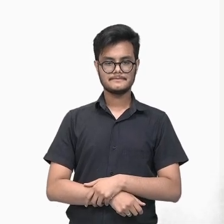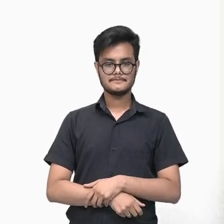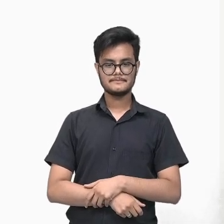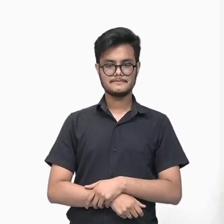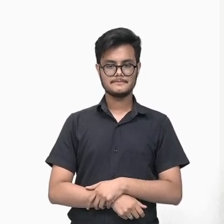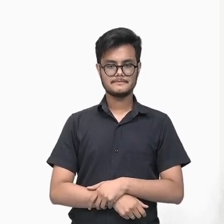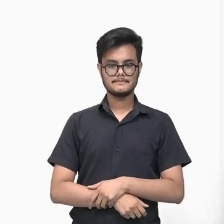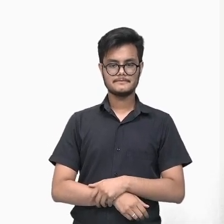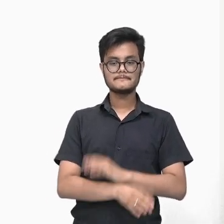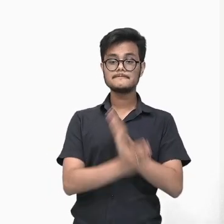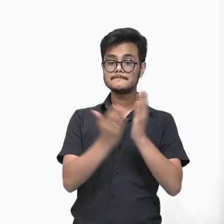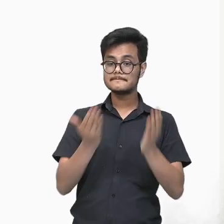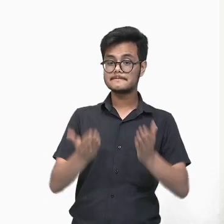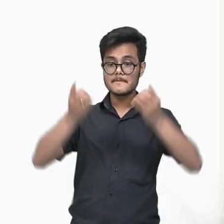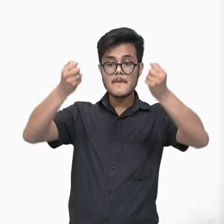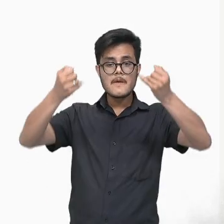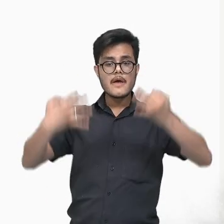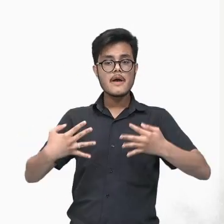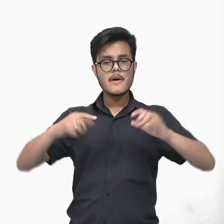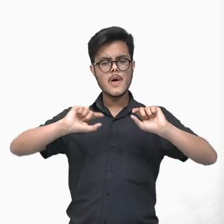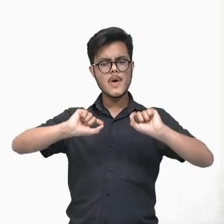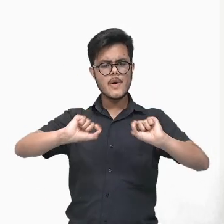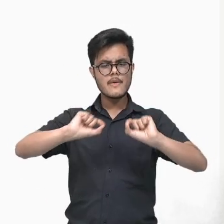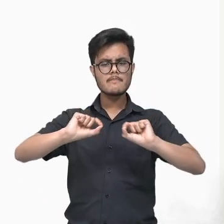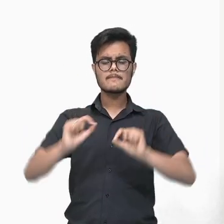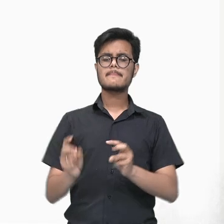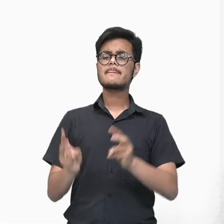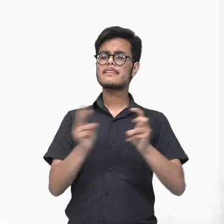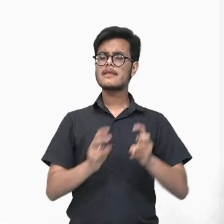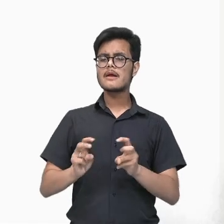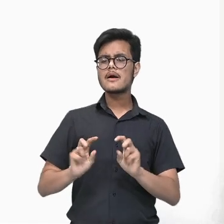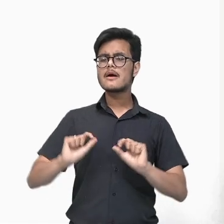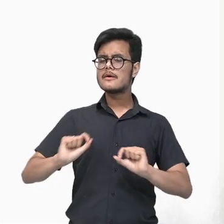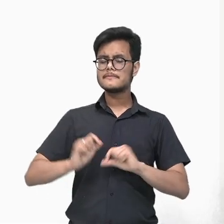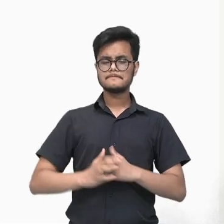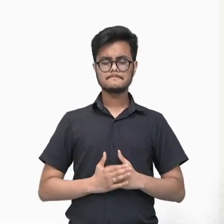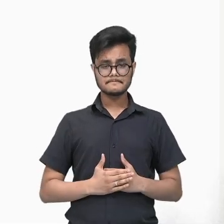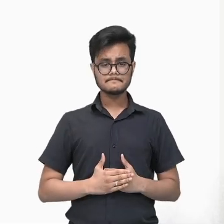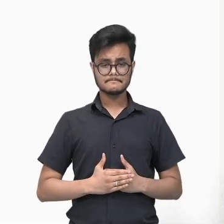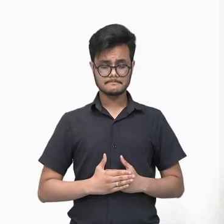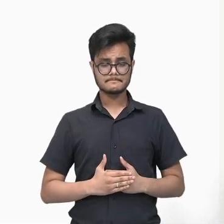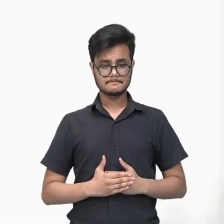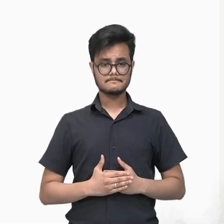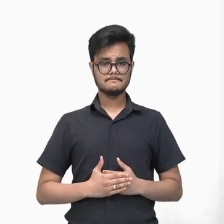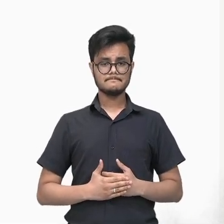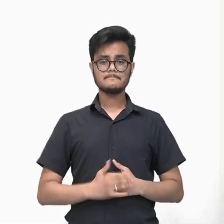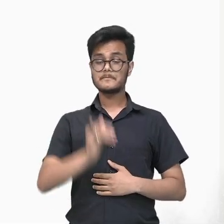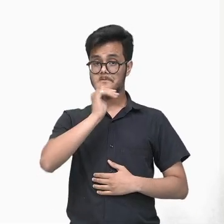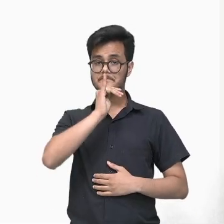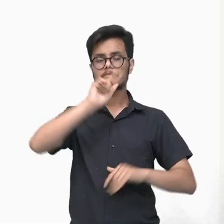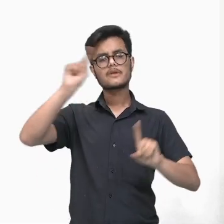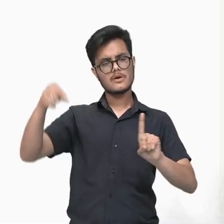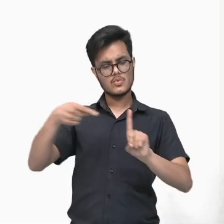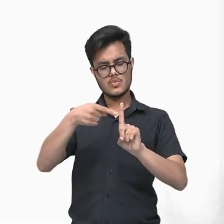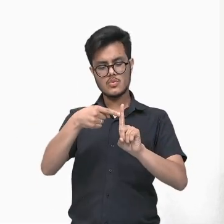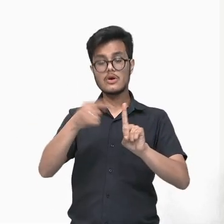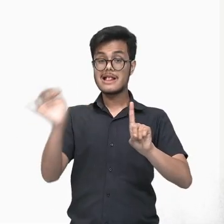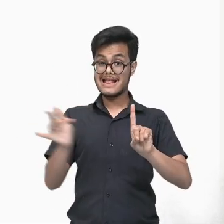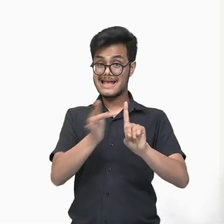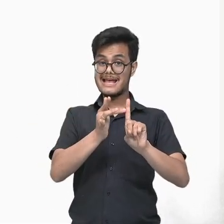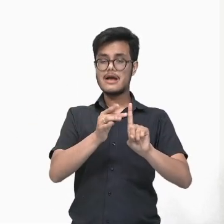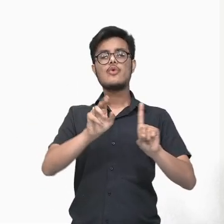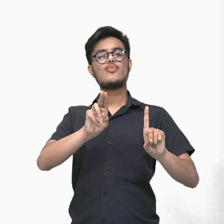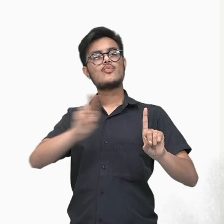E falando sobre isso, nós percebemos aí que sempre que eu falar de encostar dois